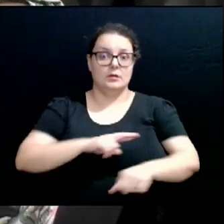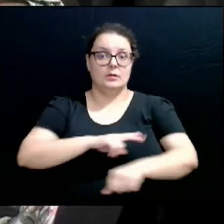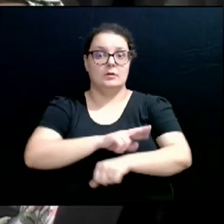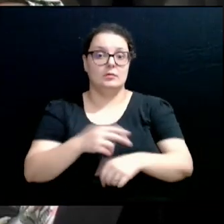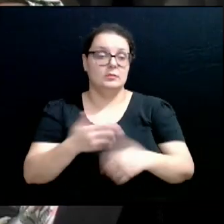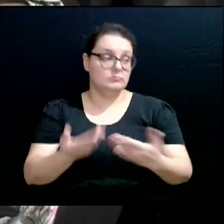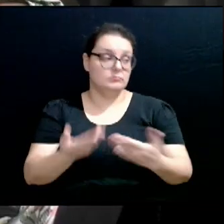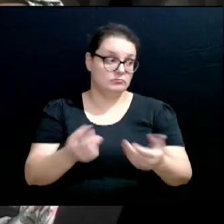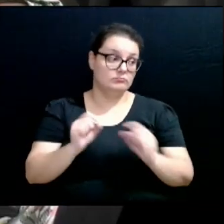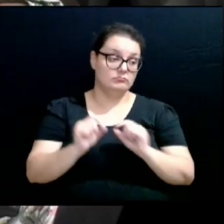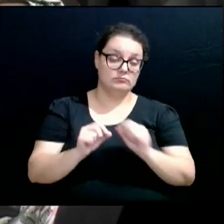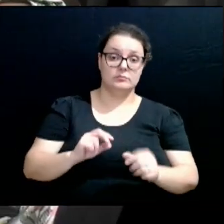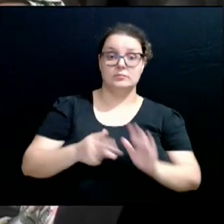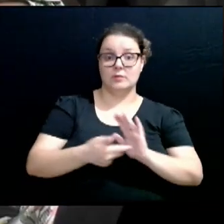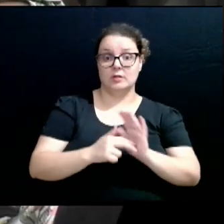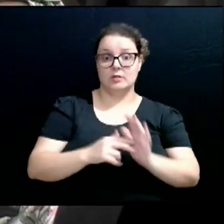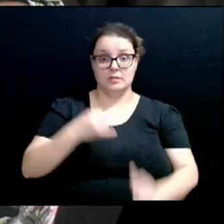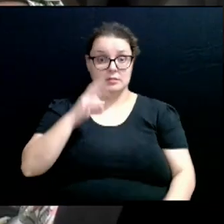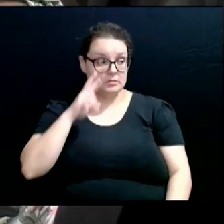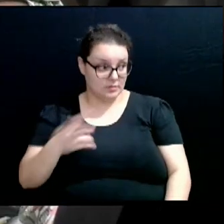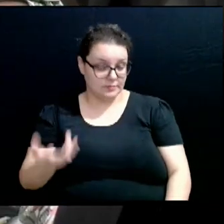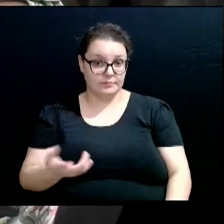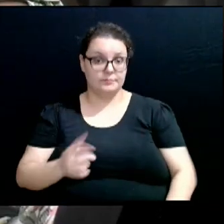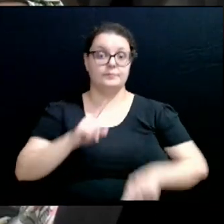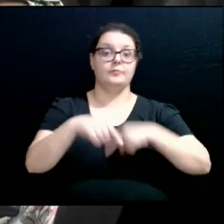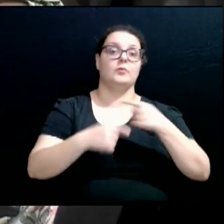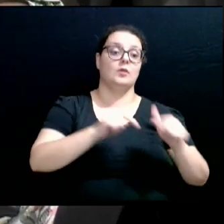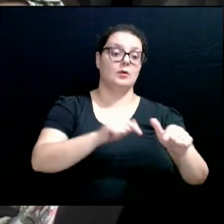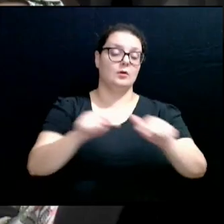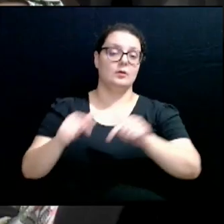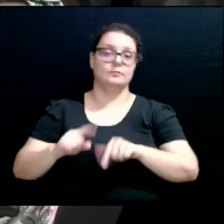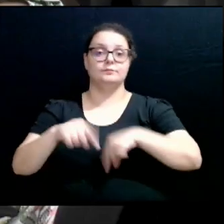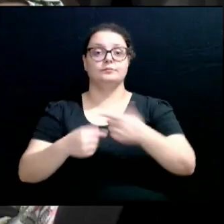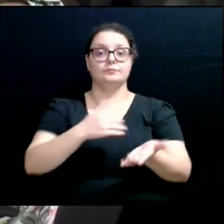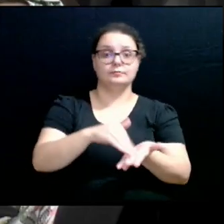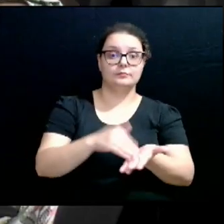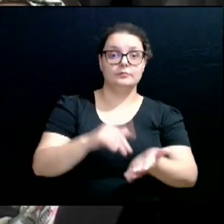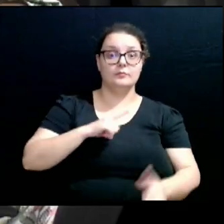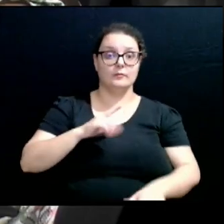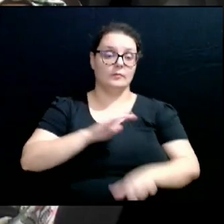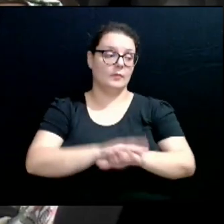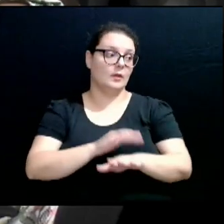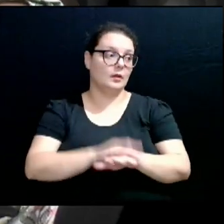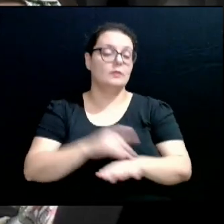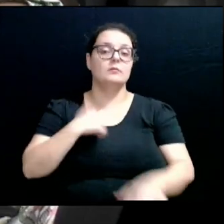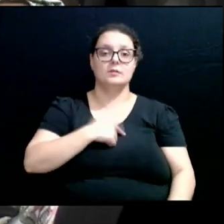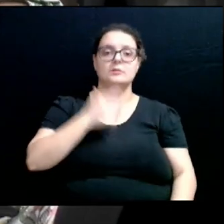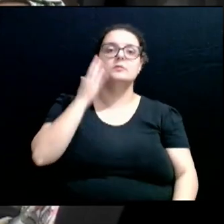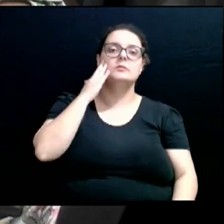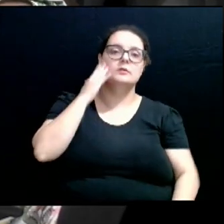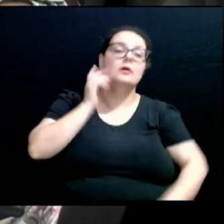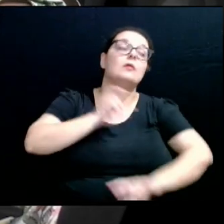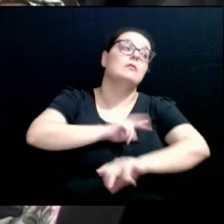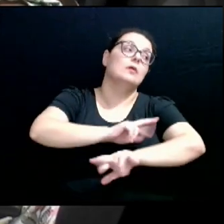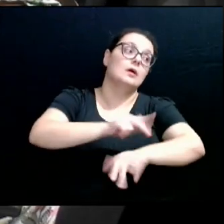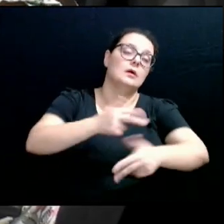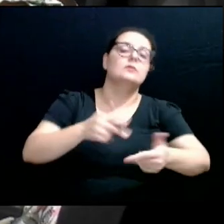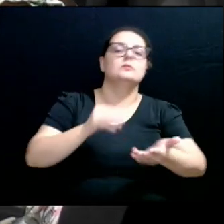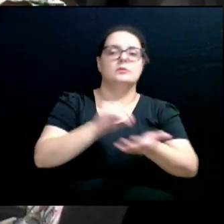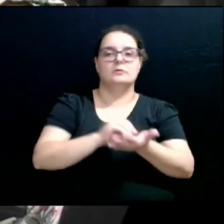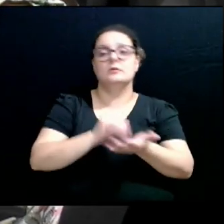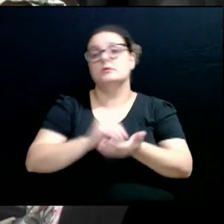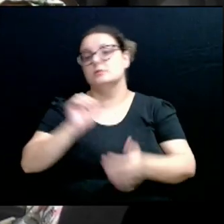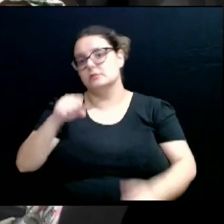né, em outros lugares também, outras secretarias, a gente tem ações, mas a gente sabe que muita coisa ainda falta. Né? Não, e que precisam